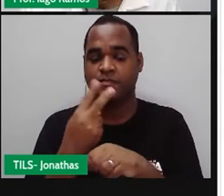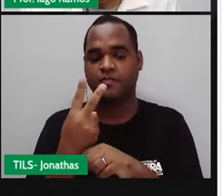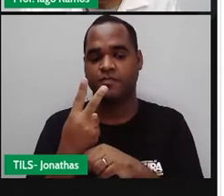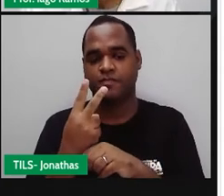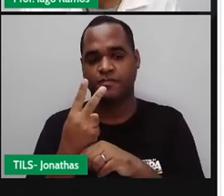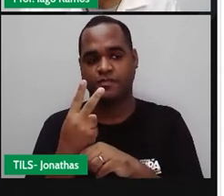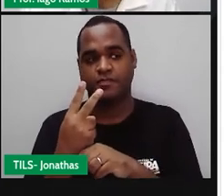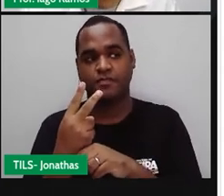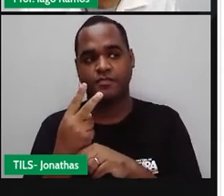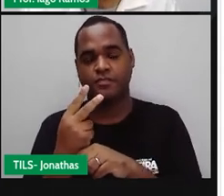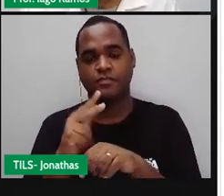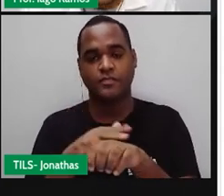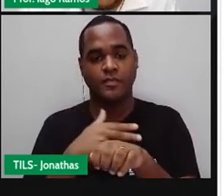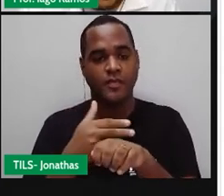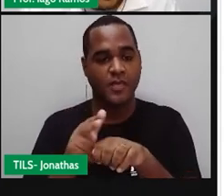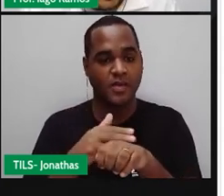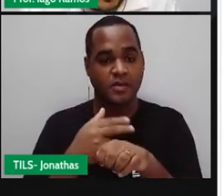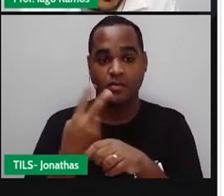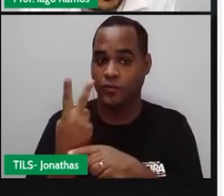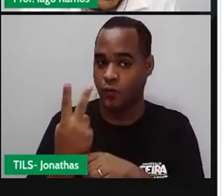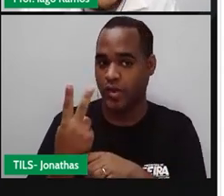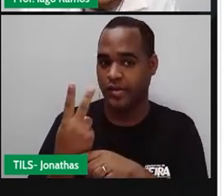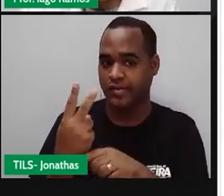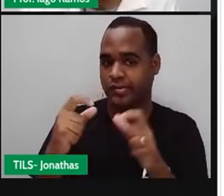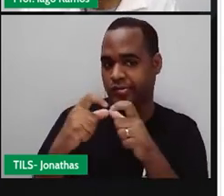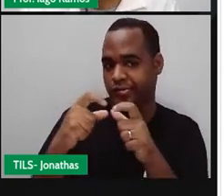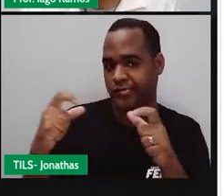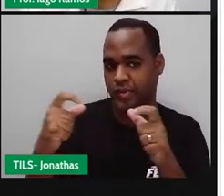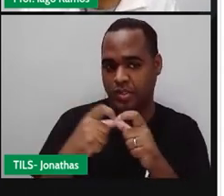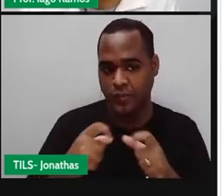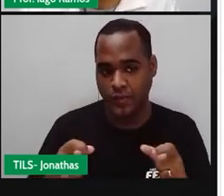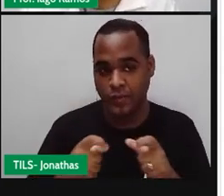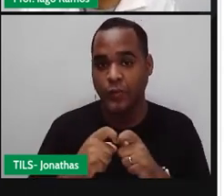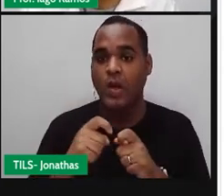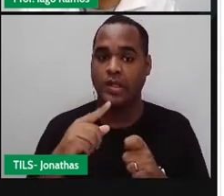em Duas Barras inteiras